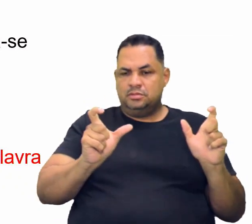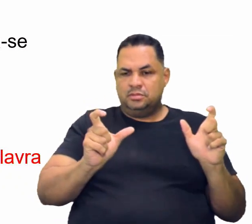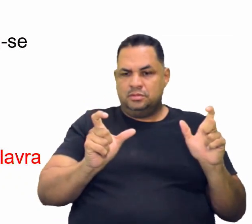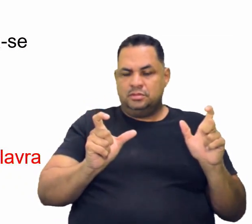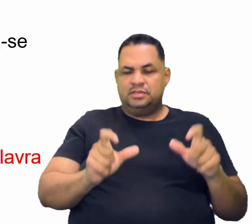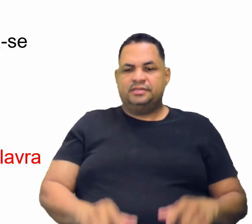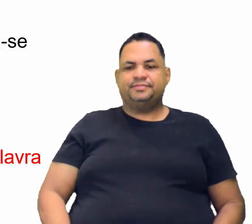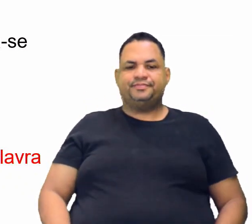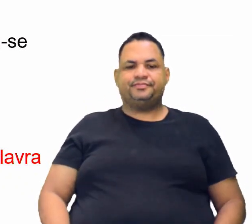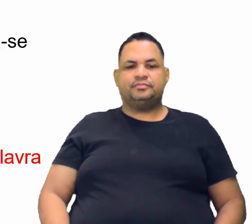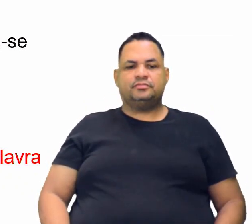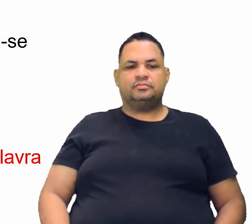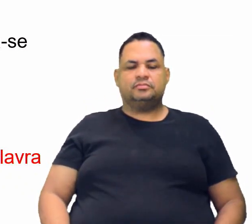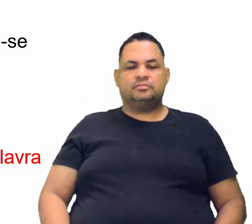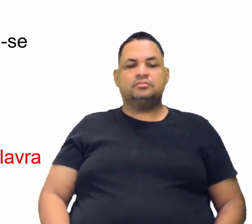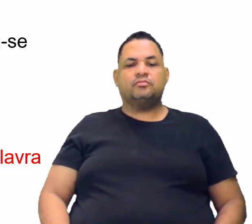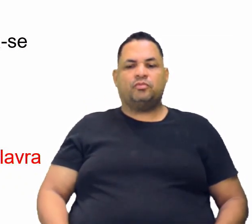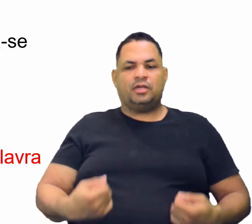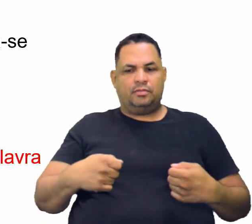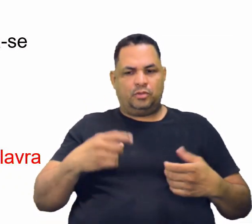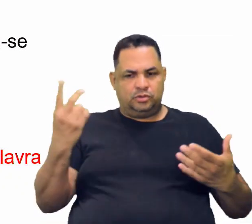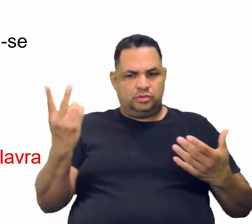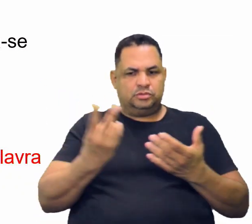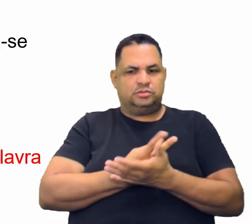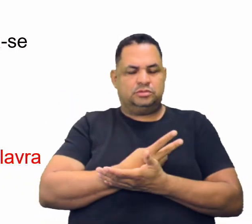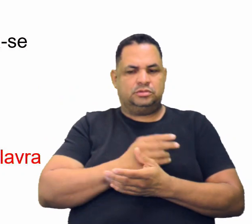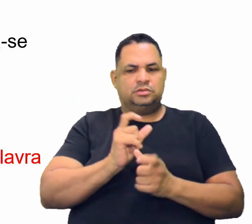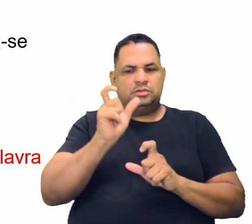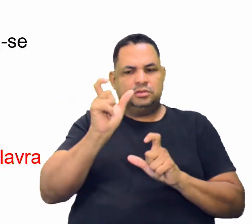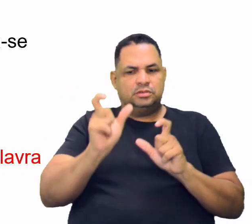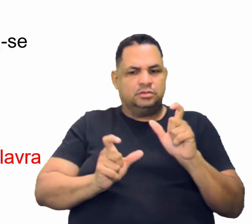de existir, aí vai flexionar. Aí sim.